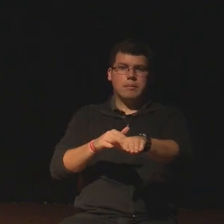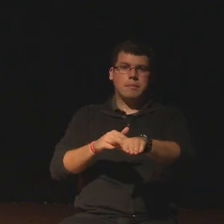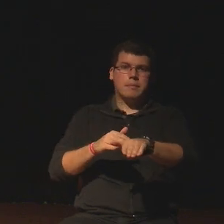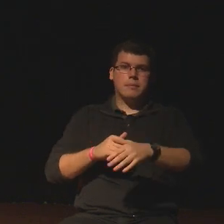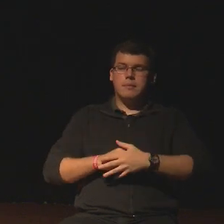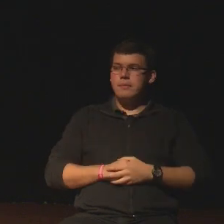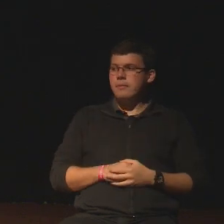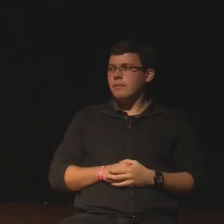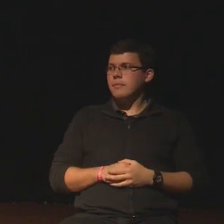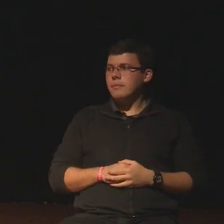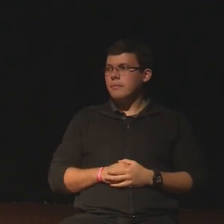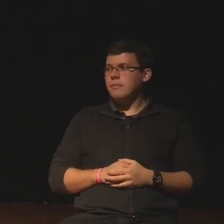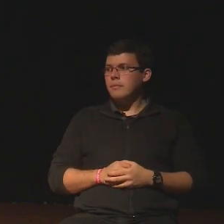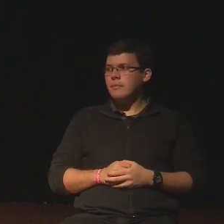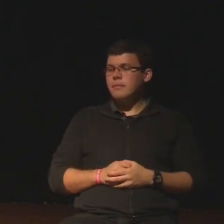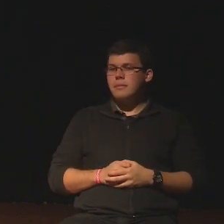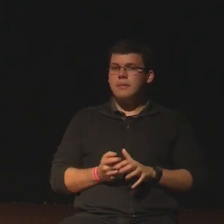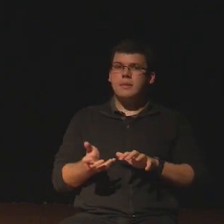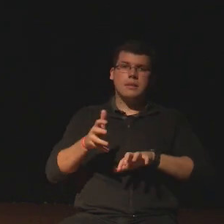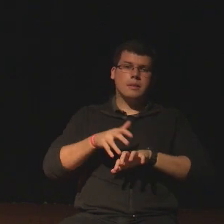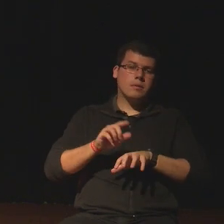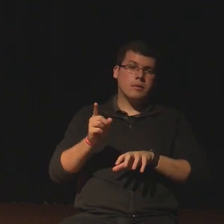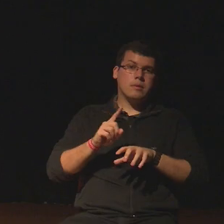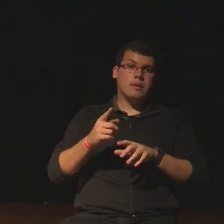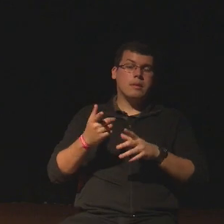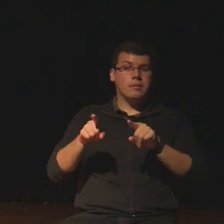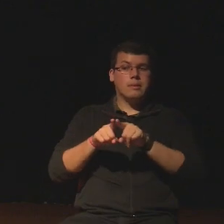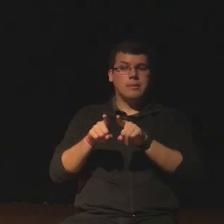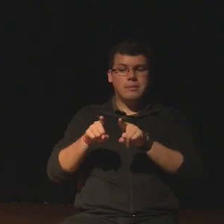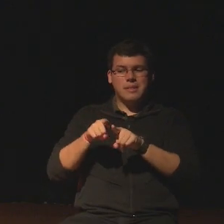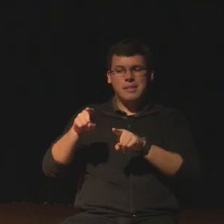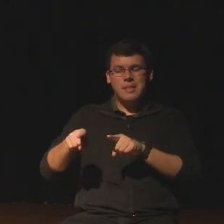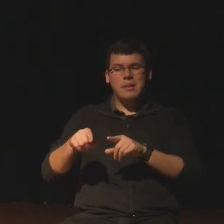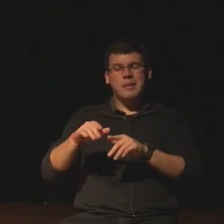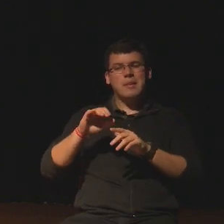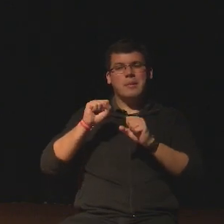potencial desperdiçado do que podia ser uma área de lazer e convívio.